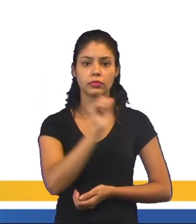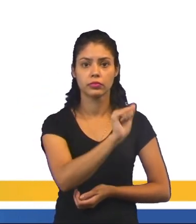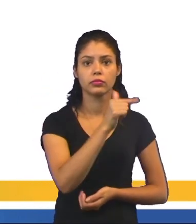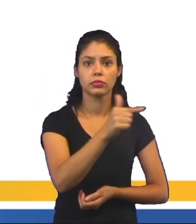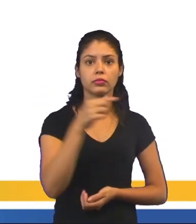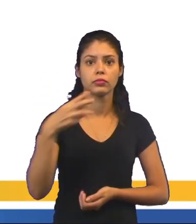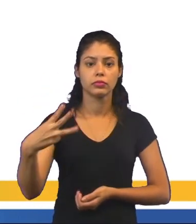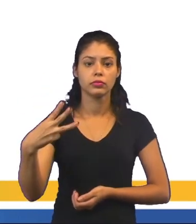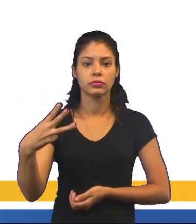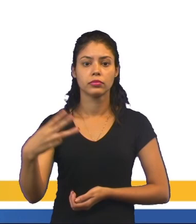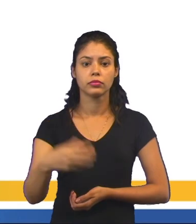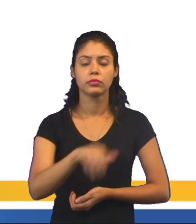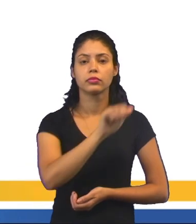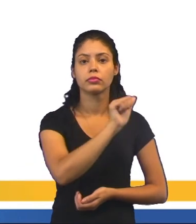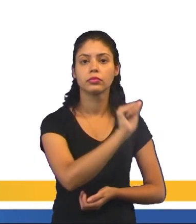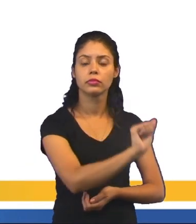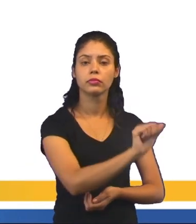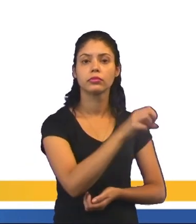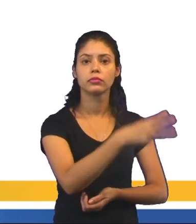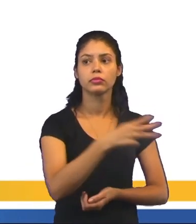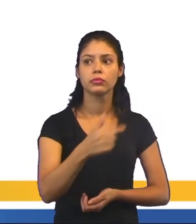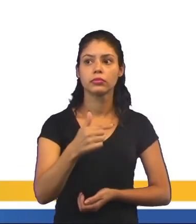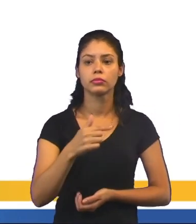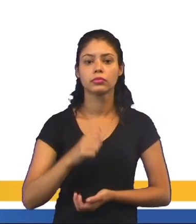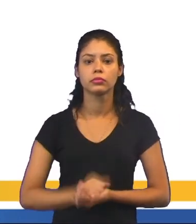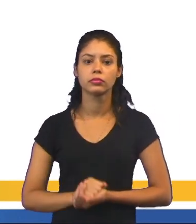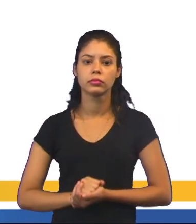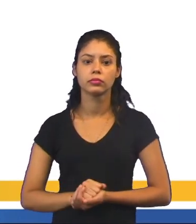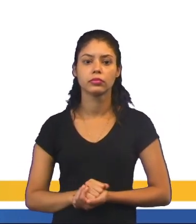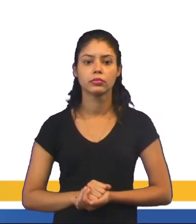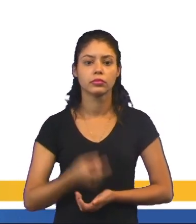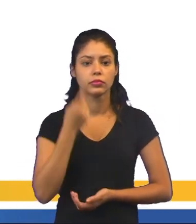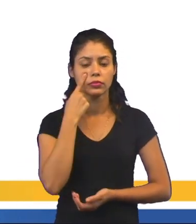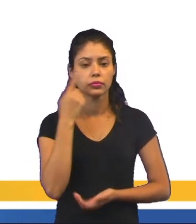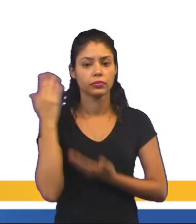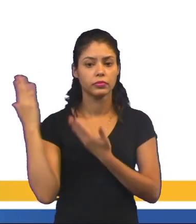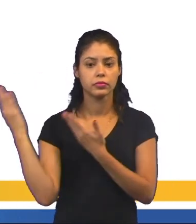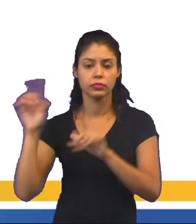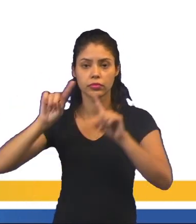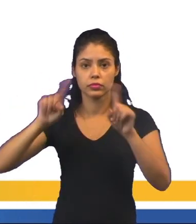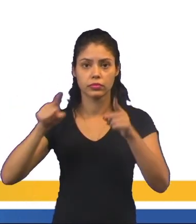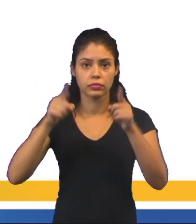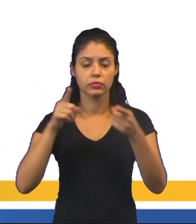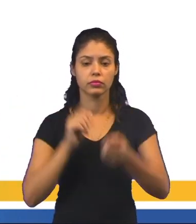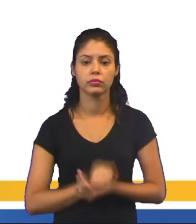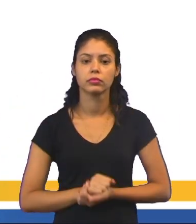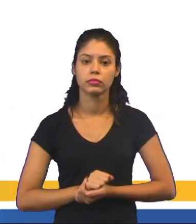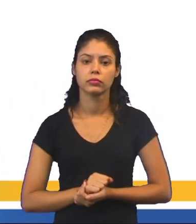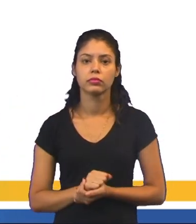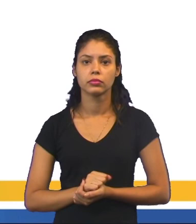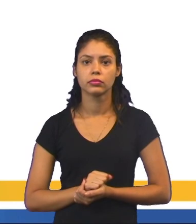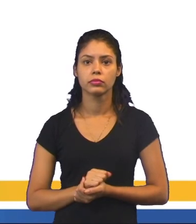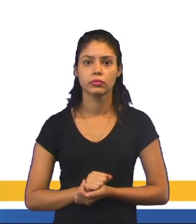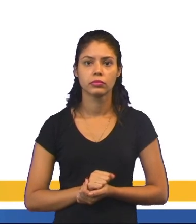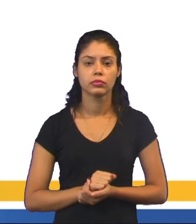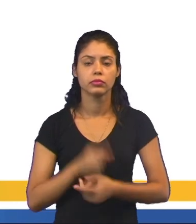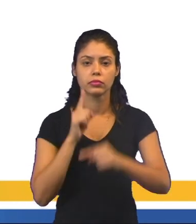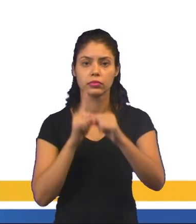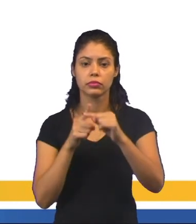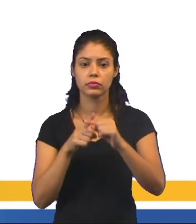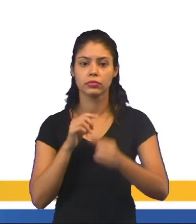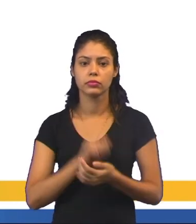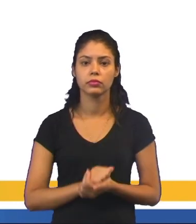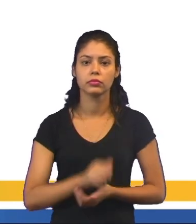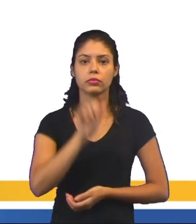vezes A23 vezes A32. Olha lá, está lá dentro do parênteses. Vamos mais para a